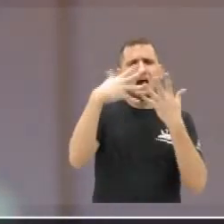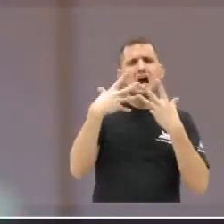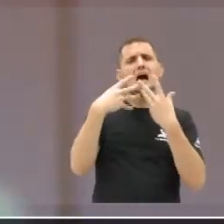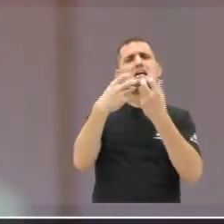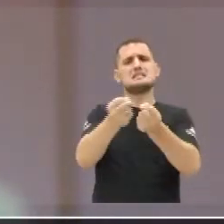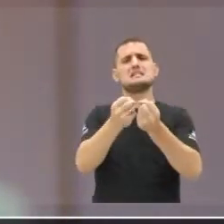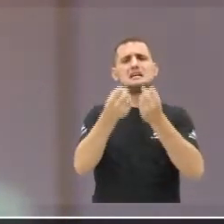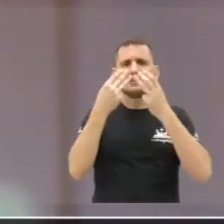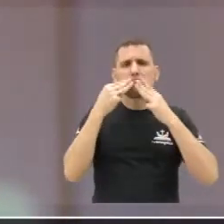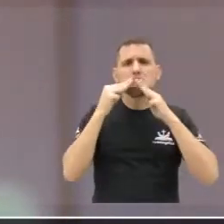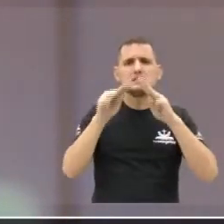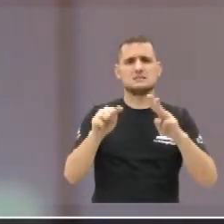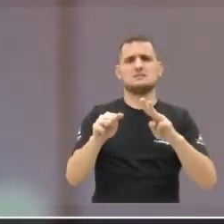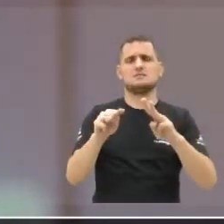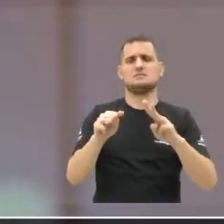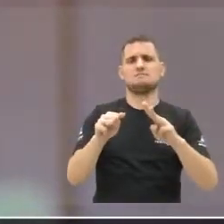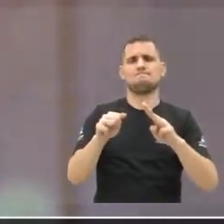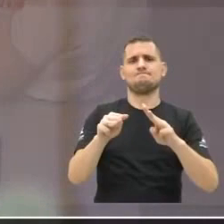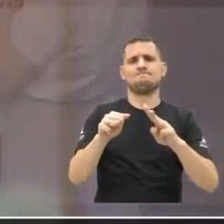vai para casa.